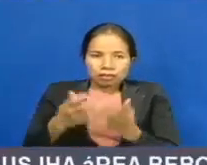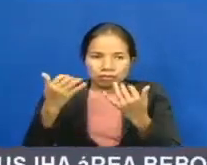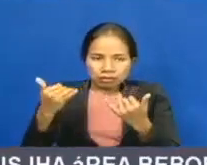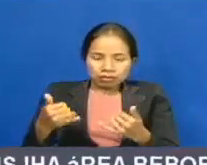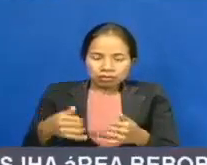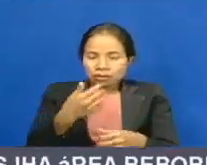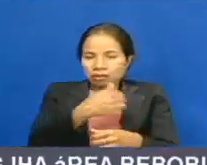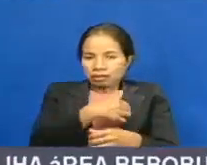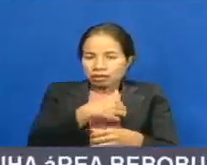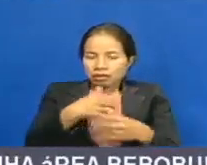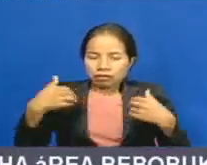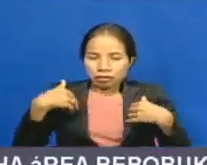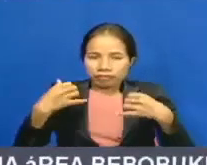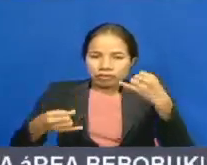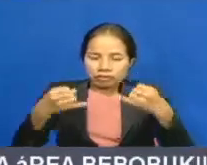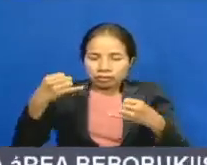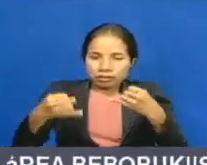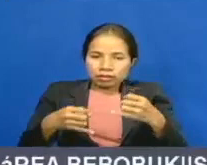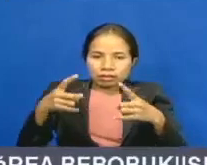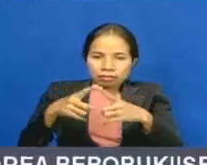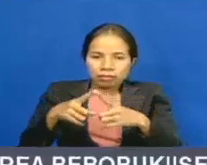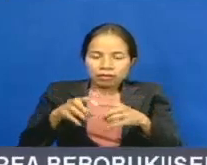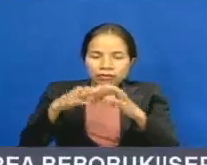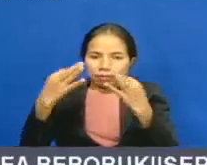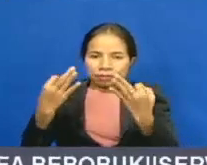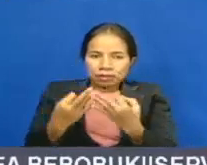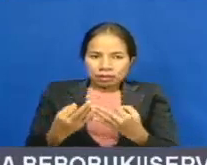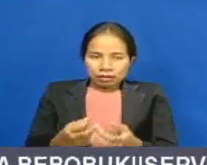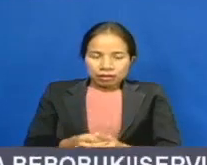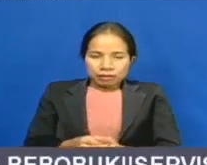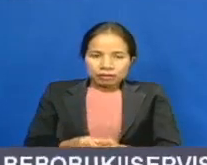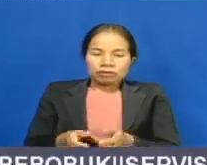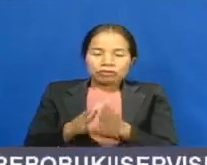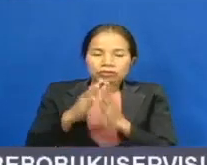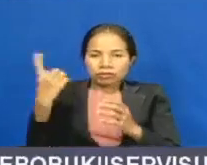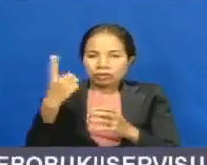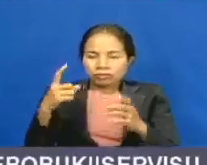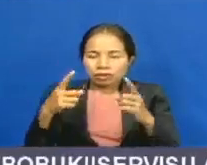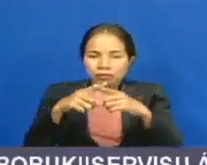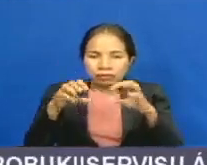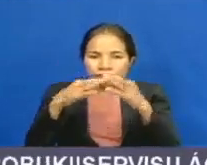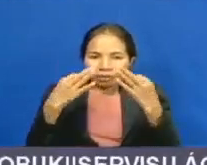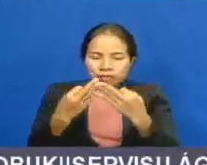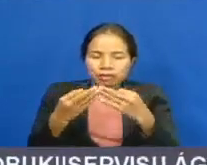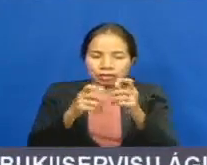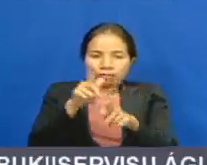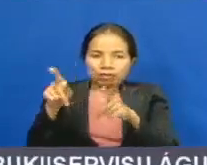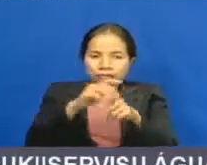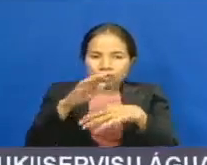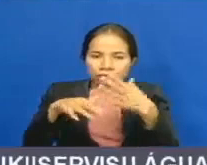orasne sedauk ia justisa ba parte familia. López husuna fatin ba familia, ho entidade